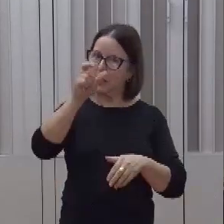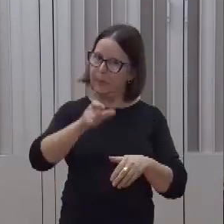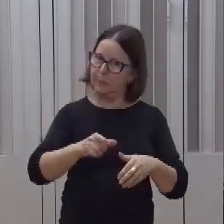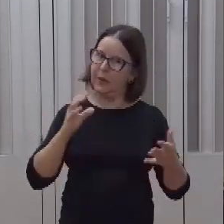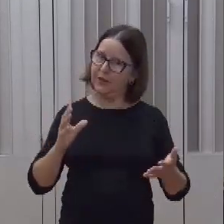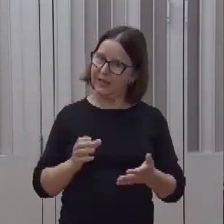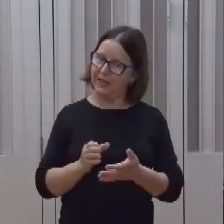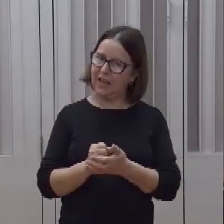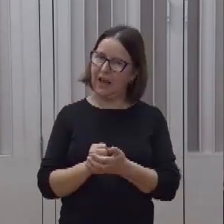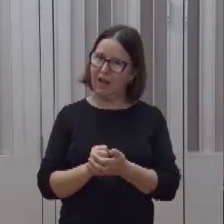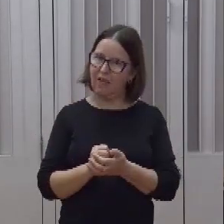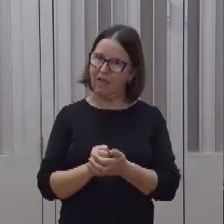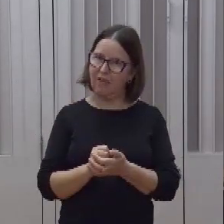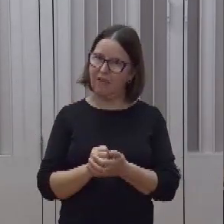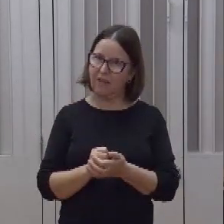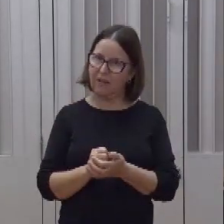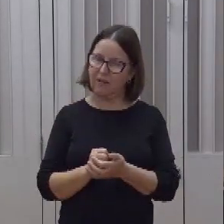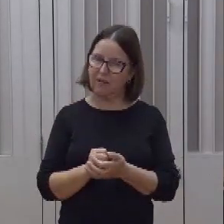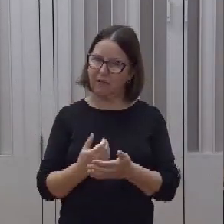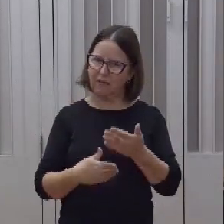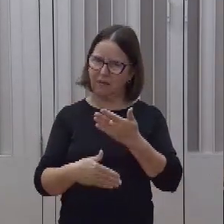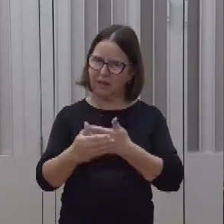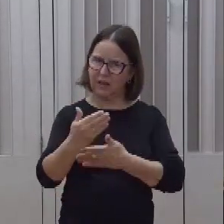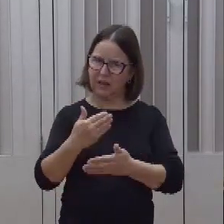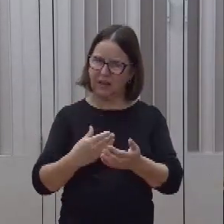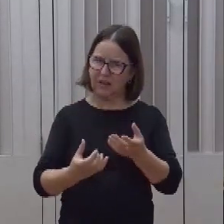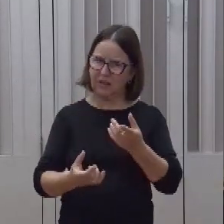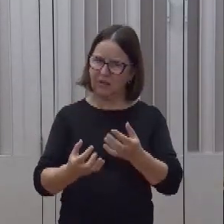todavia, como pelo fogo.